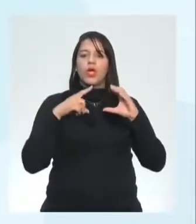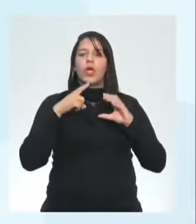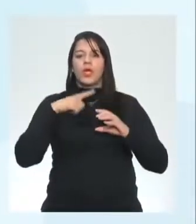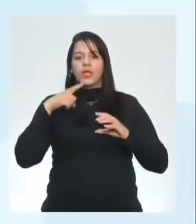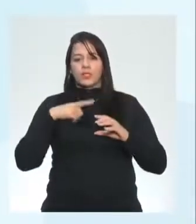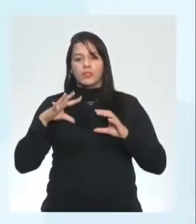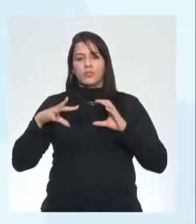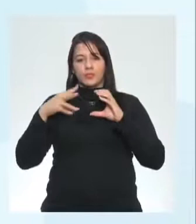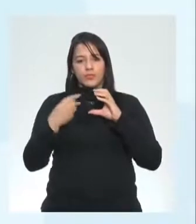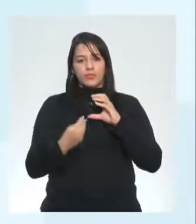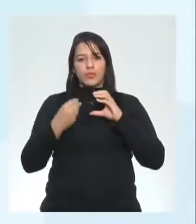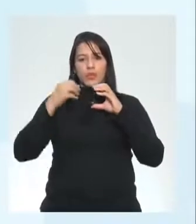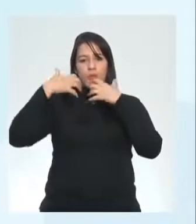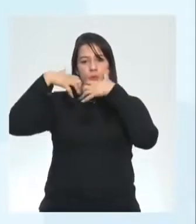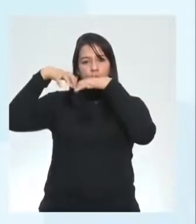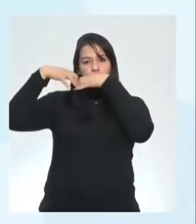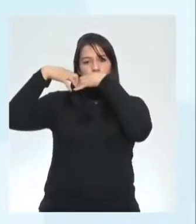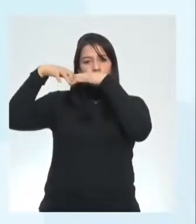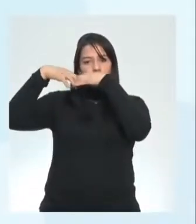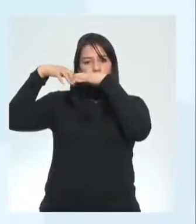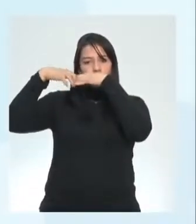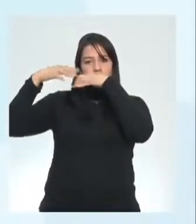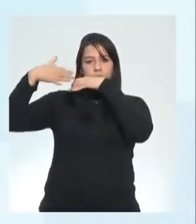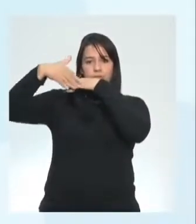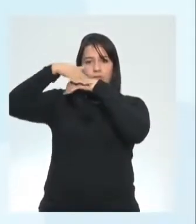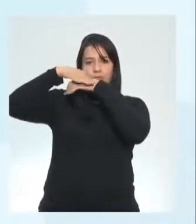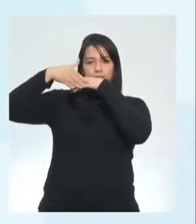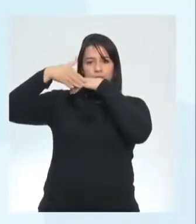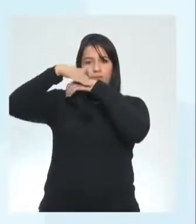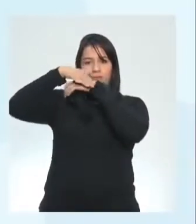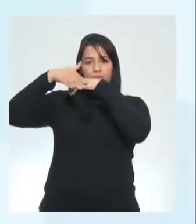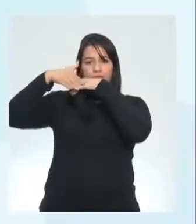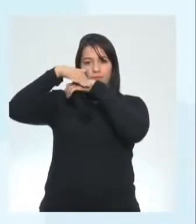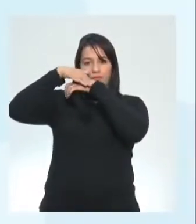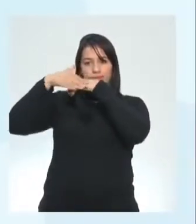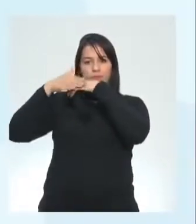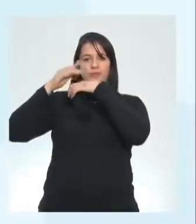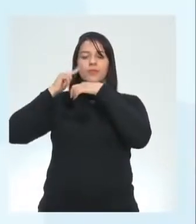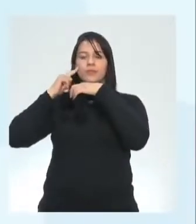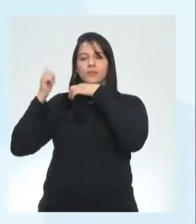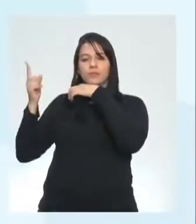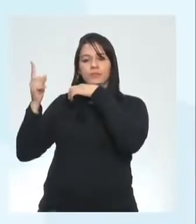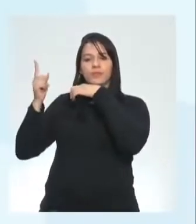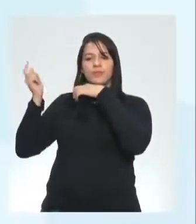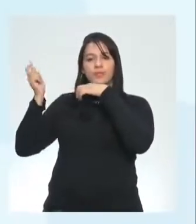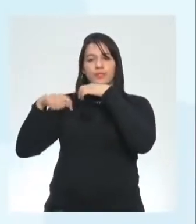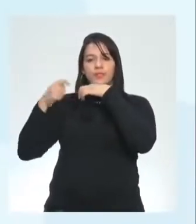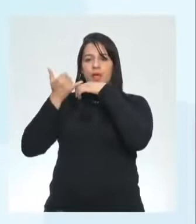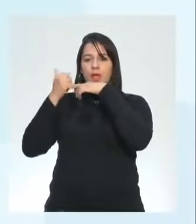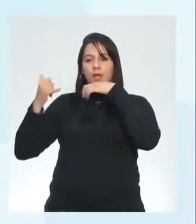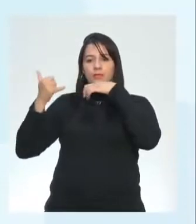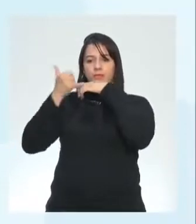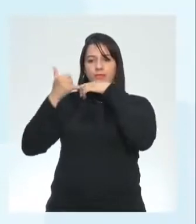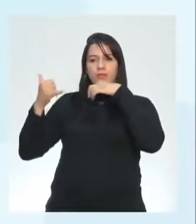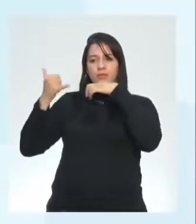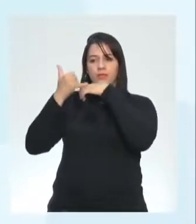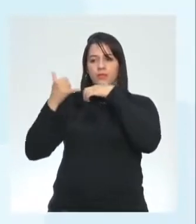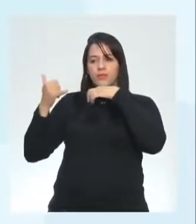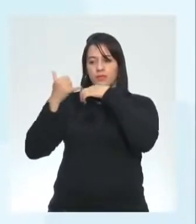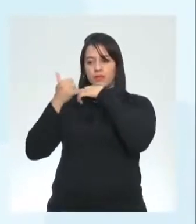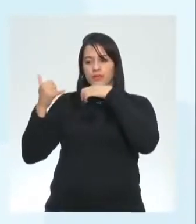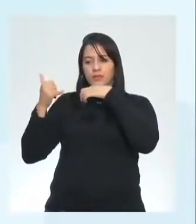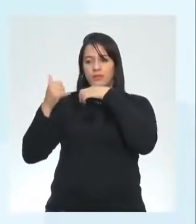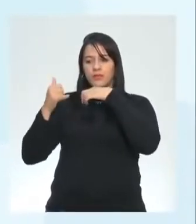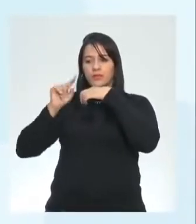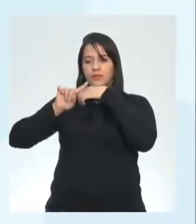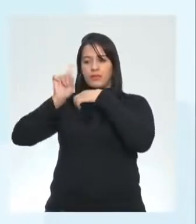encaminhados aí pelo córtex occipital, são encaminhados para esse córtex através de nervos, que a gente chama dos nervos das